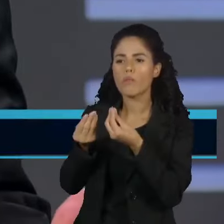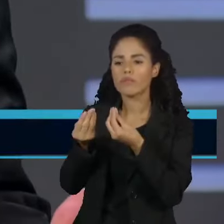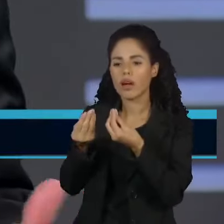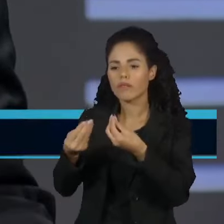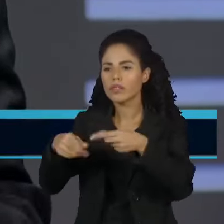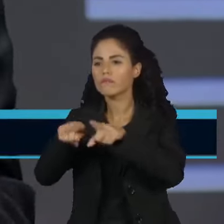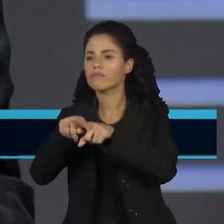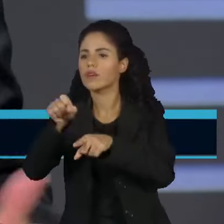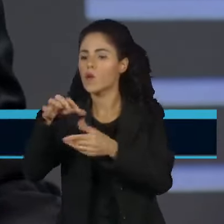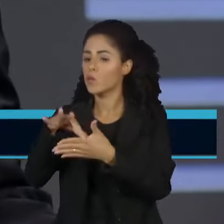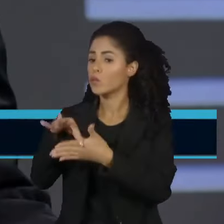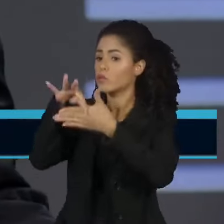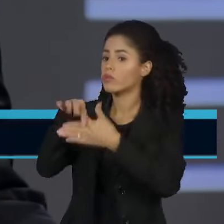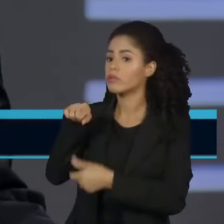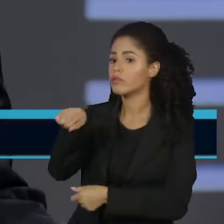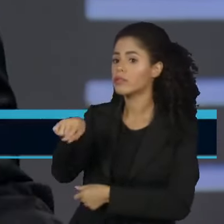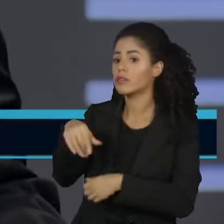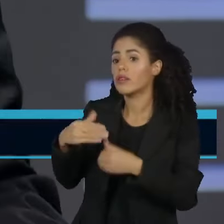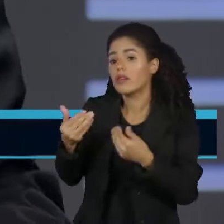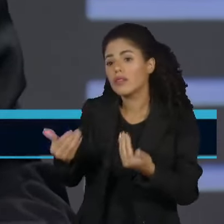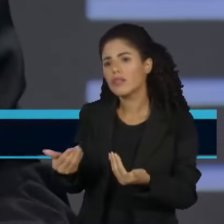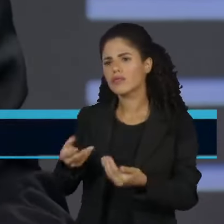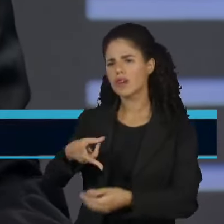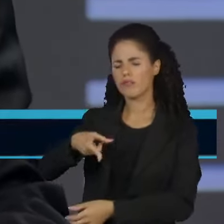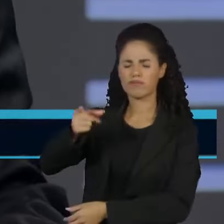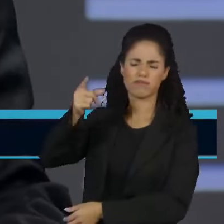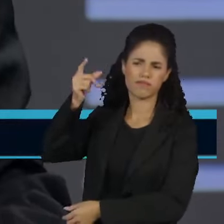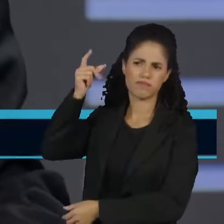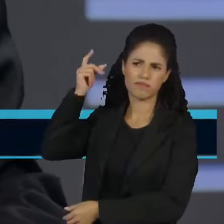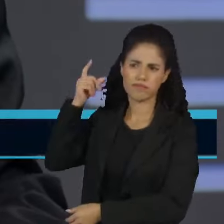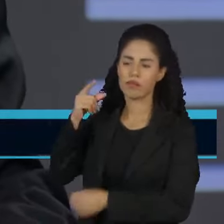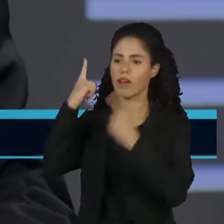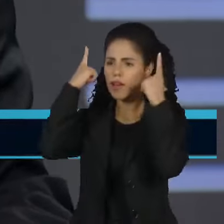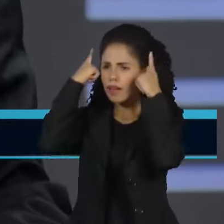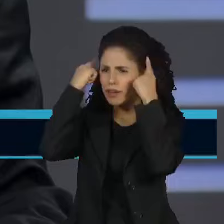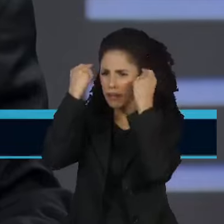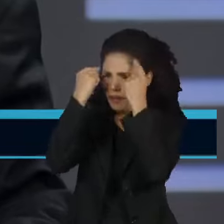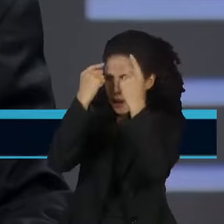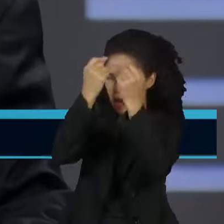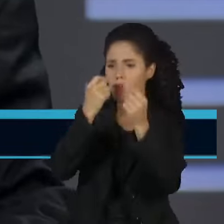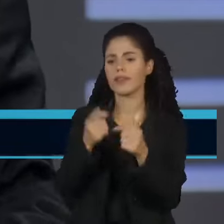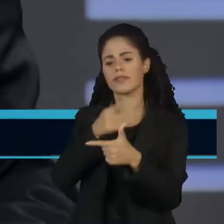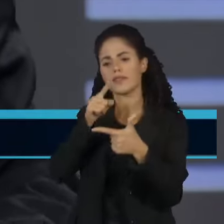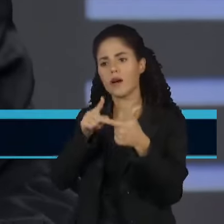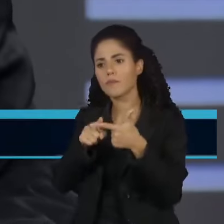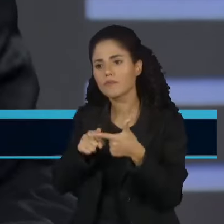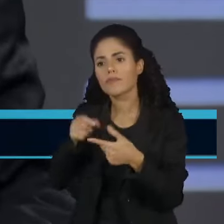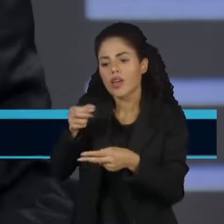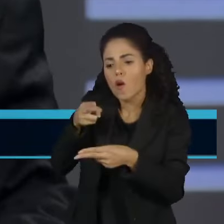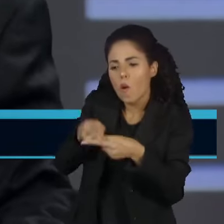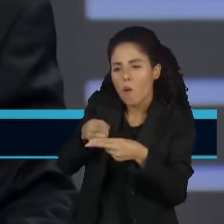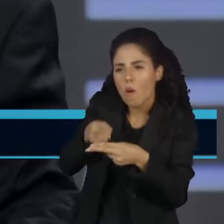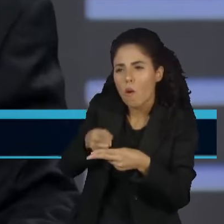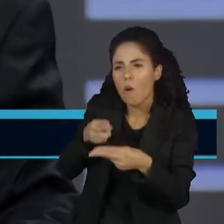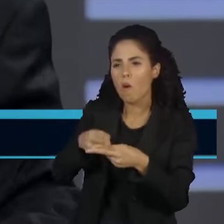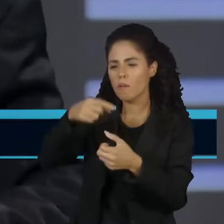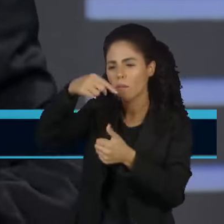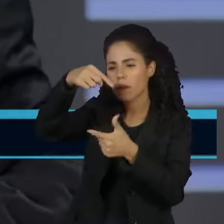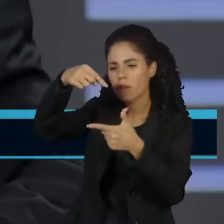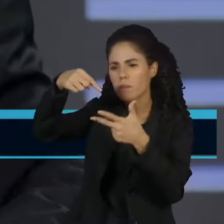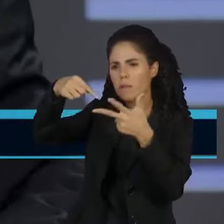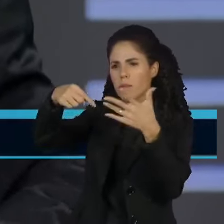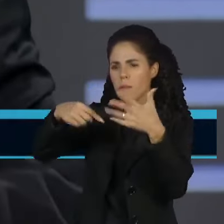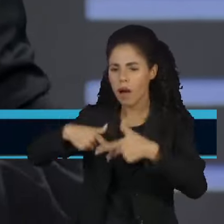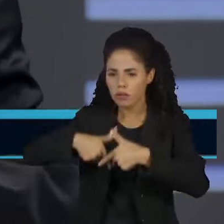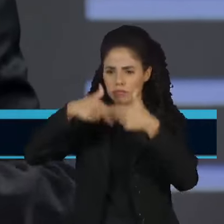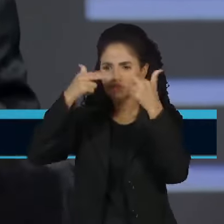figura do líder do bando. Então, é uma relação muito antiga ao longo da Grécia, de Roma, de um monte de tribos. Isso